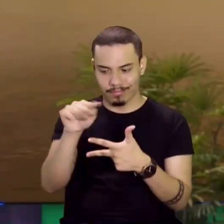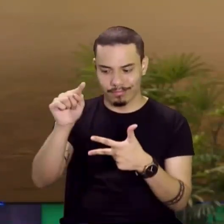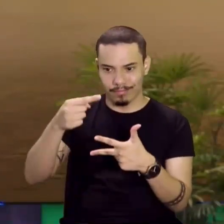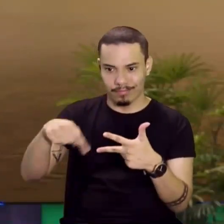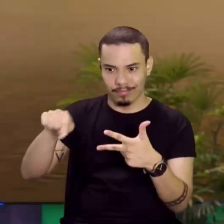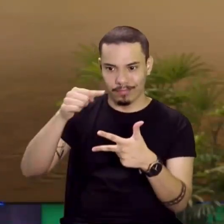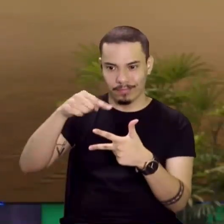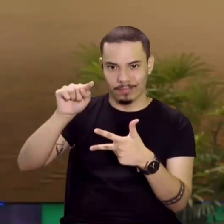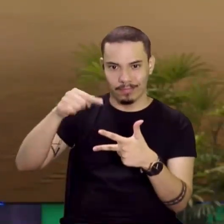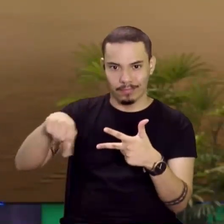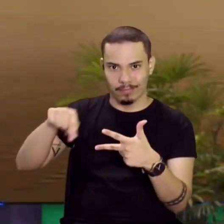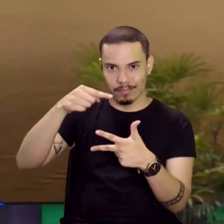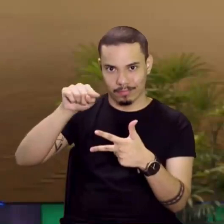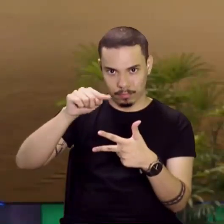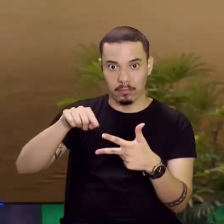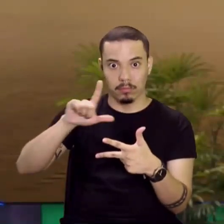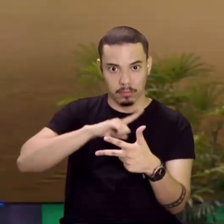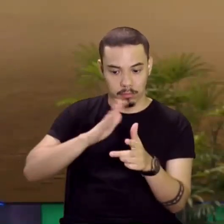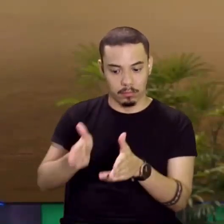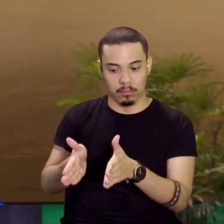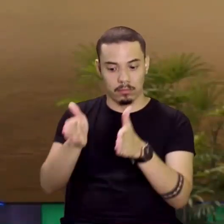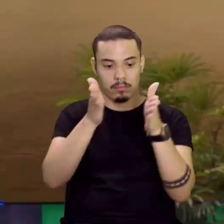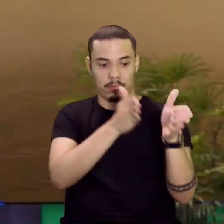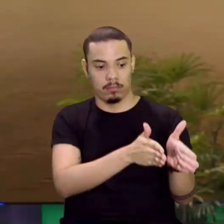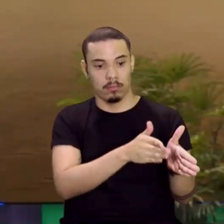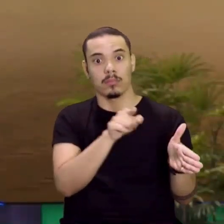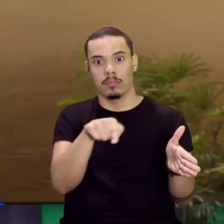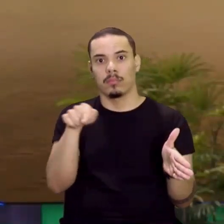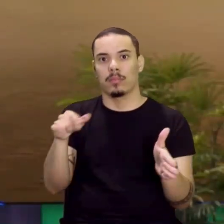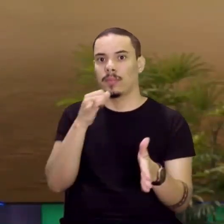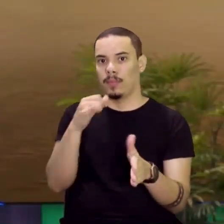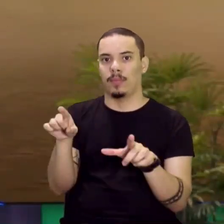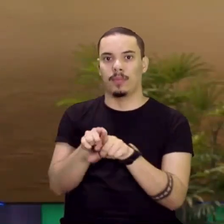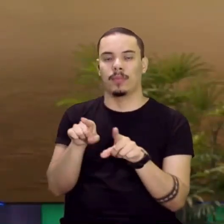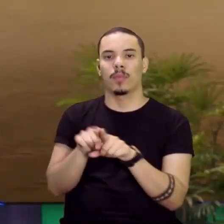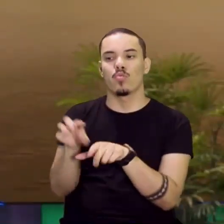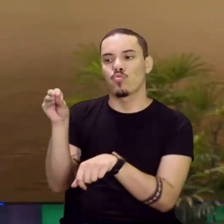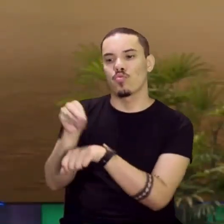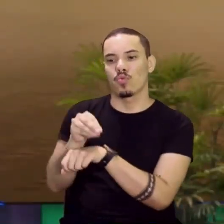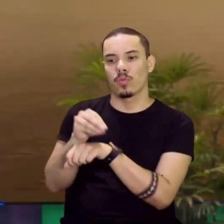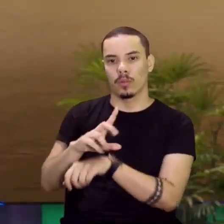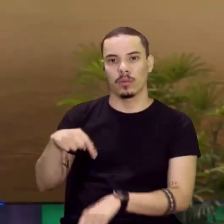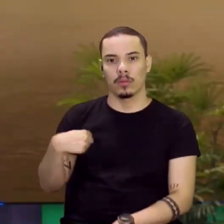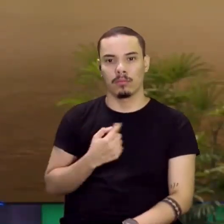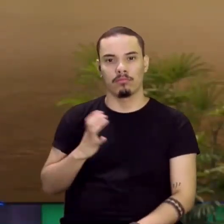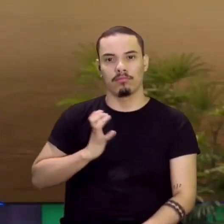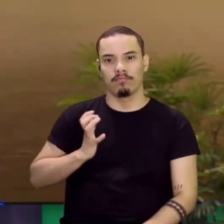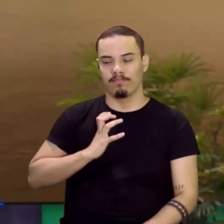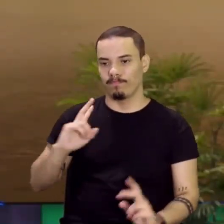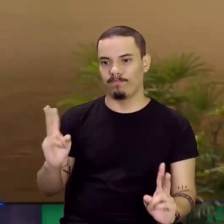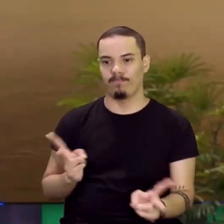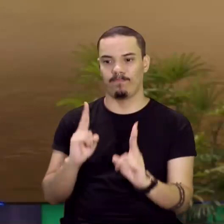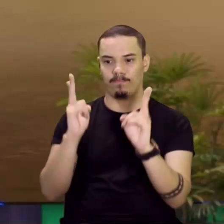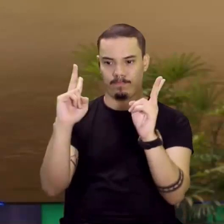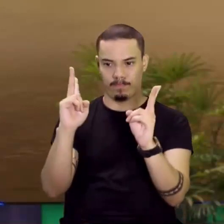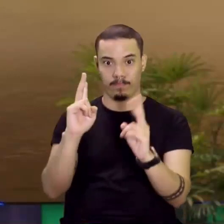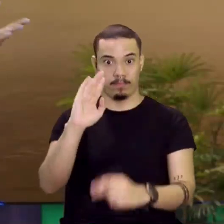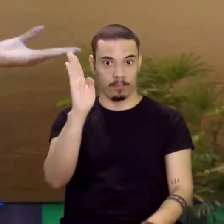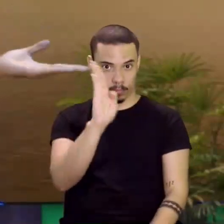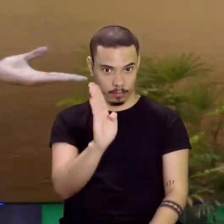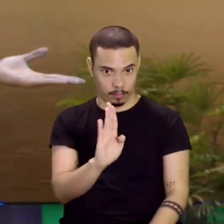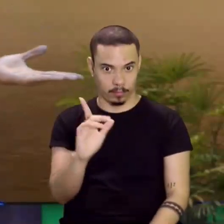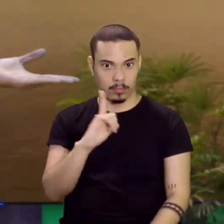tem o Ministro das Minas e Energia. Para cuidar das nossas riquezas minerais. O Brasil